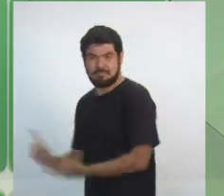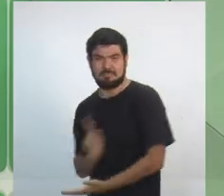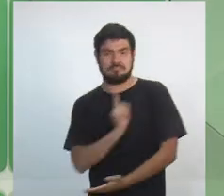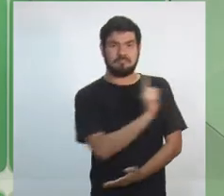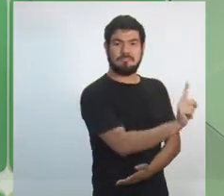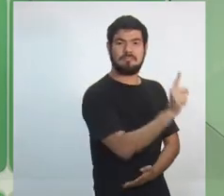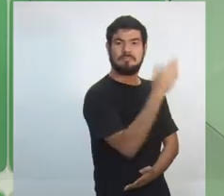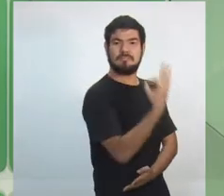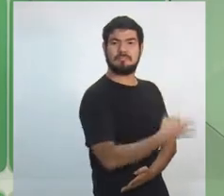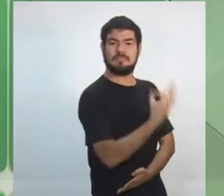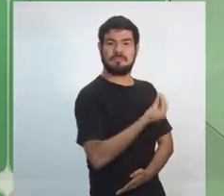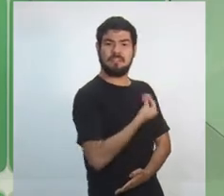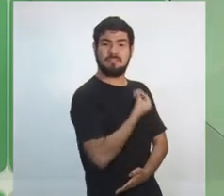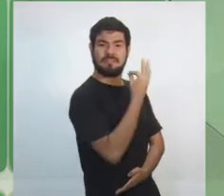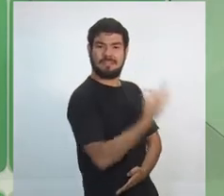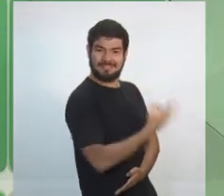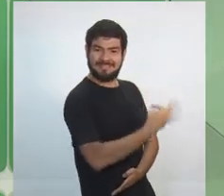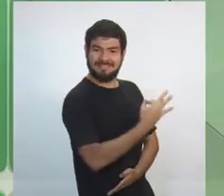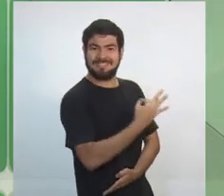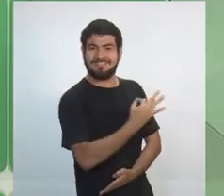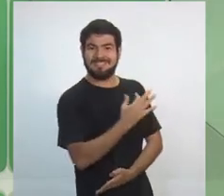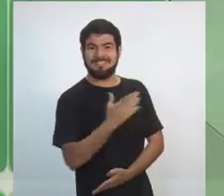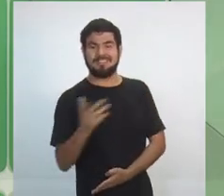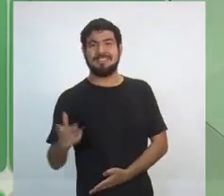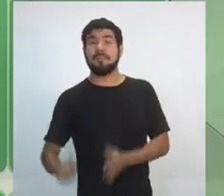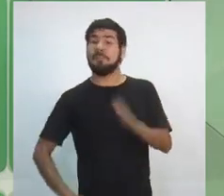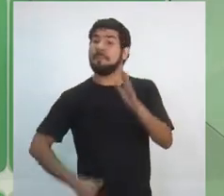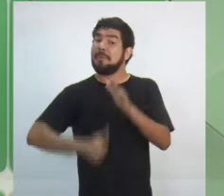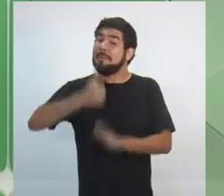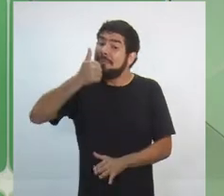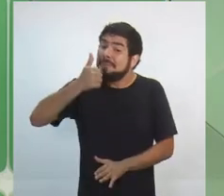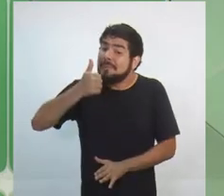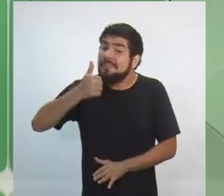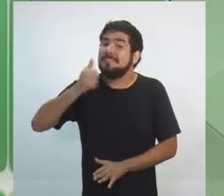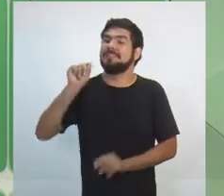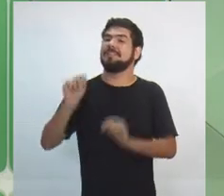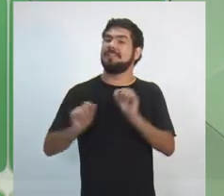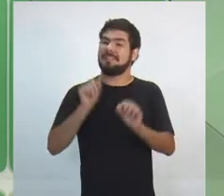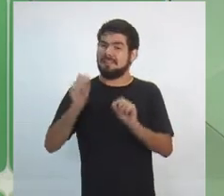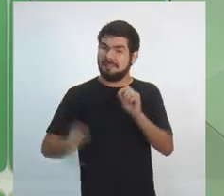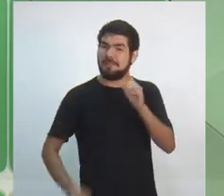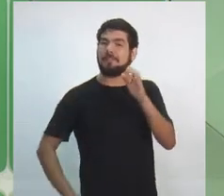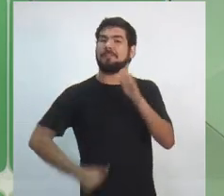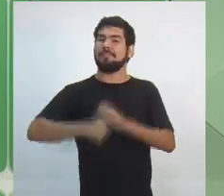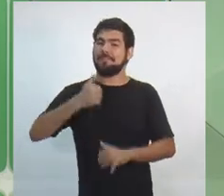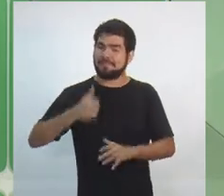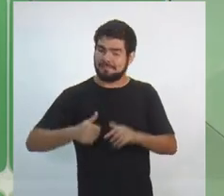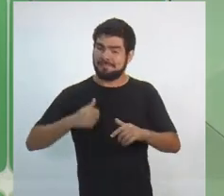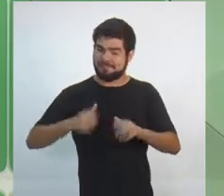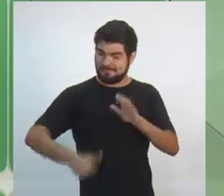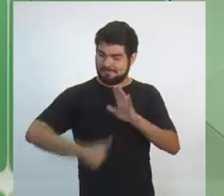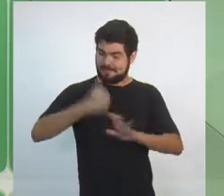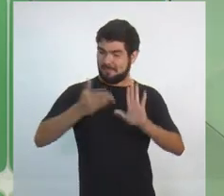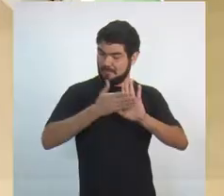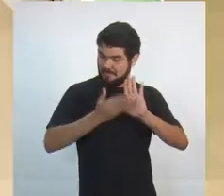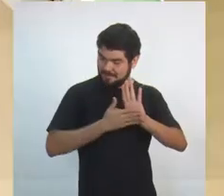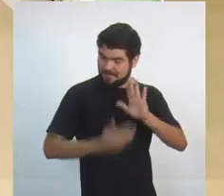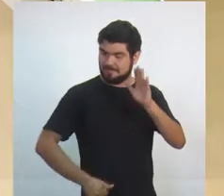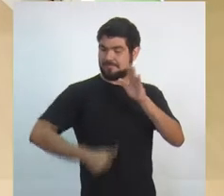primeiro passo será um grande programa do primeiro emprego e da experiência que vocês irão adquirir para seguir com a...